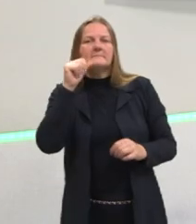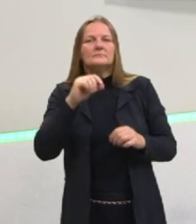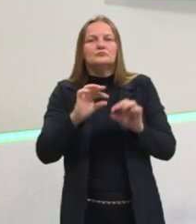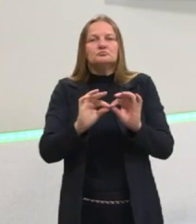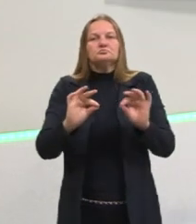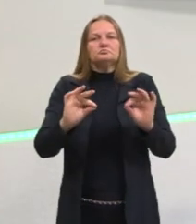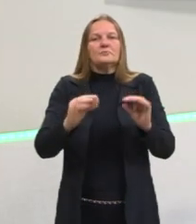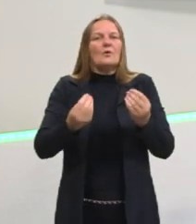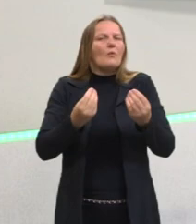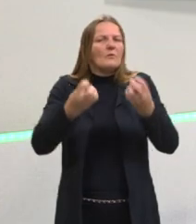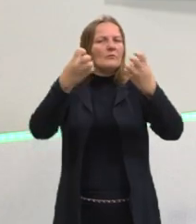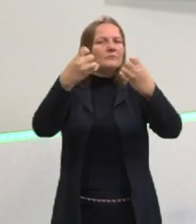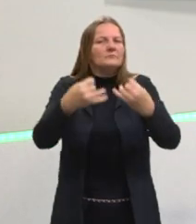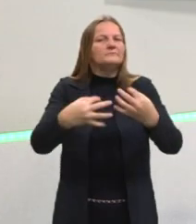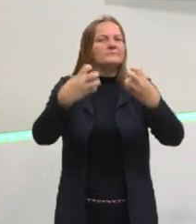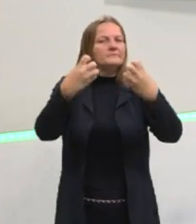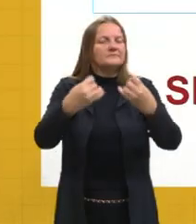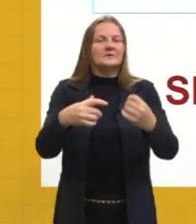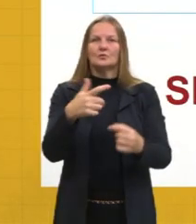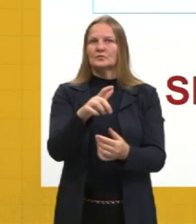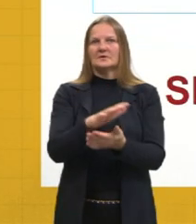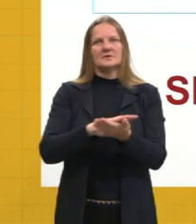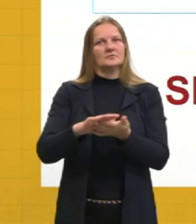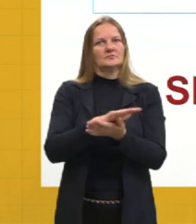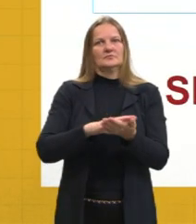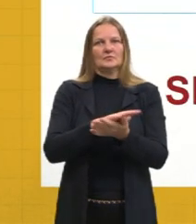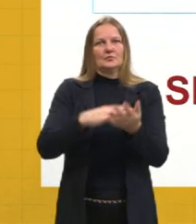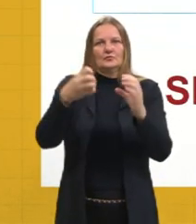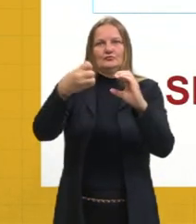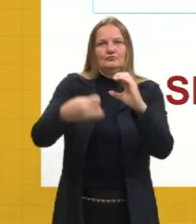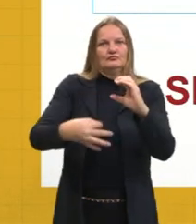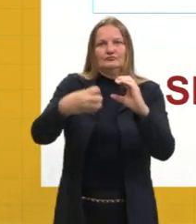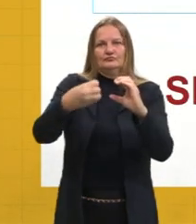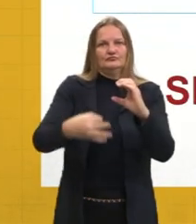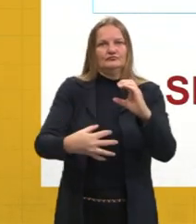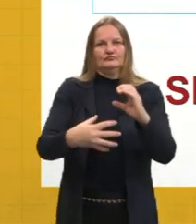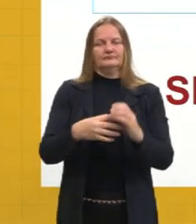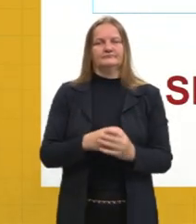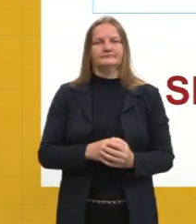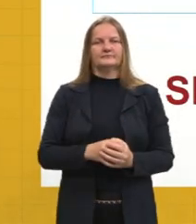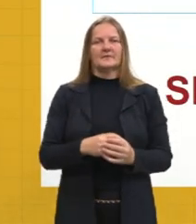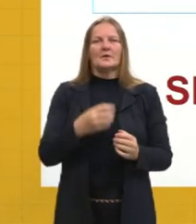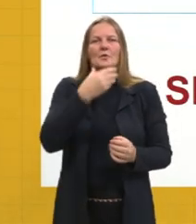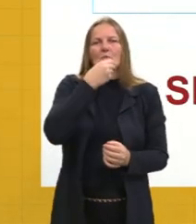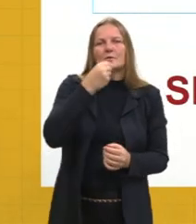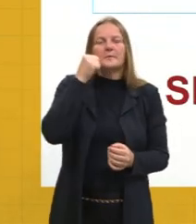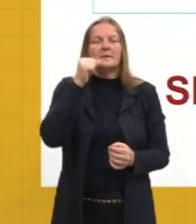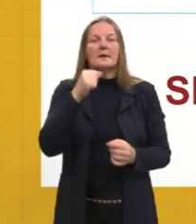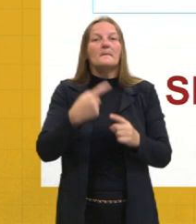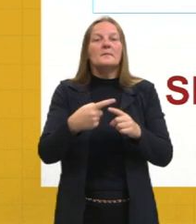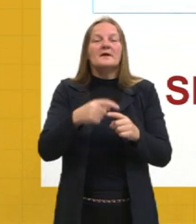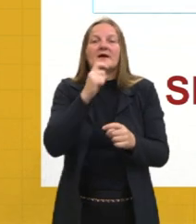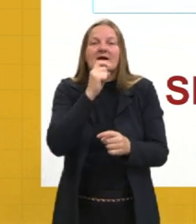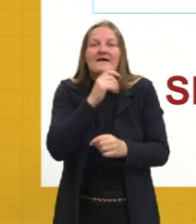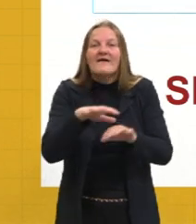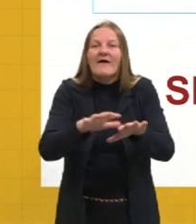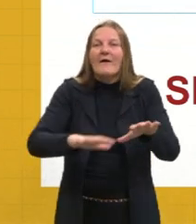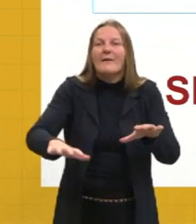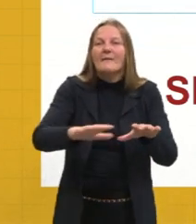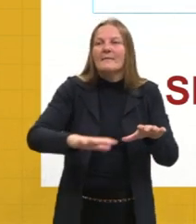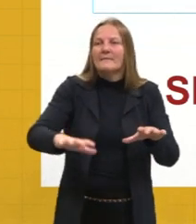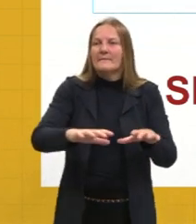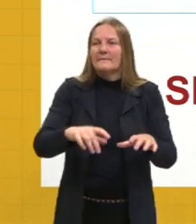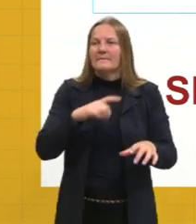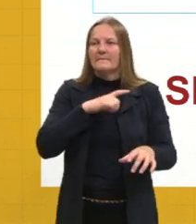si só ela não vai explicar essas diferenças nas características de macho e fêmea tá porque o meio ambiente ele vai dar a